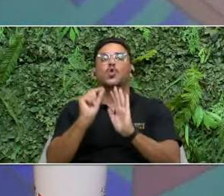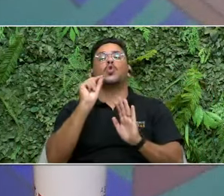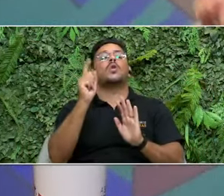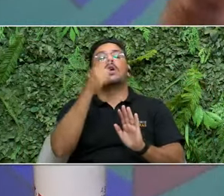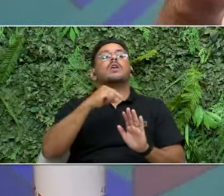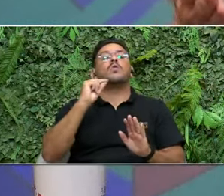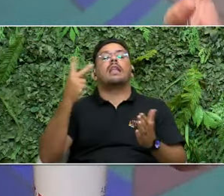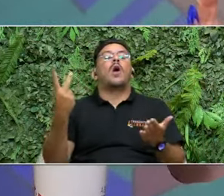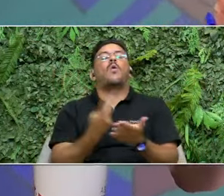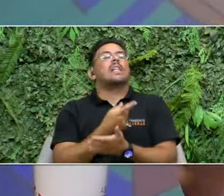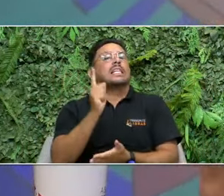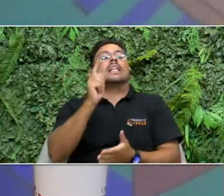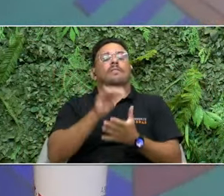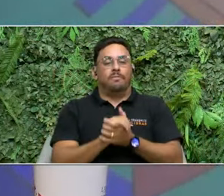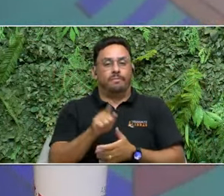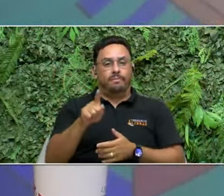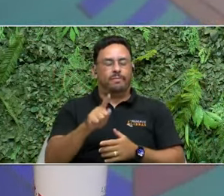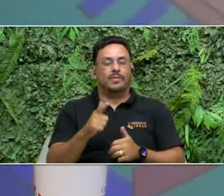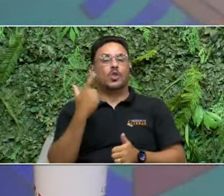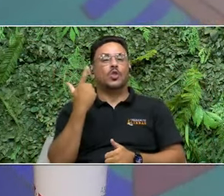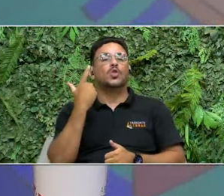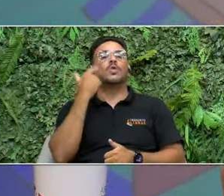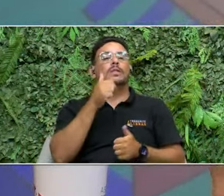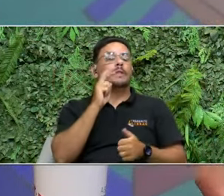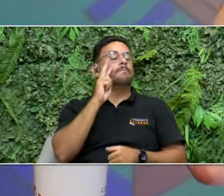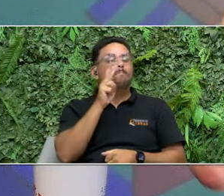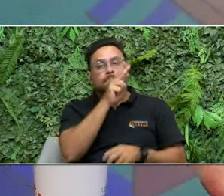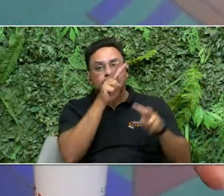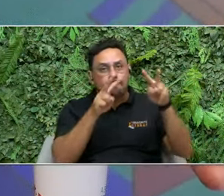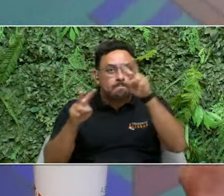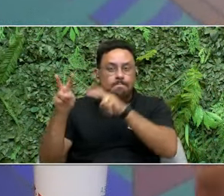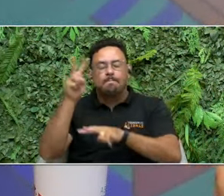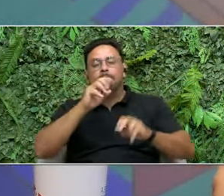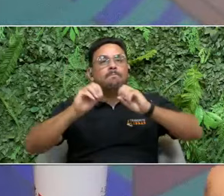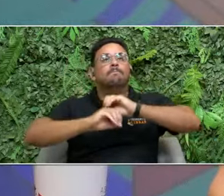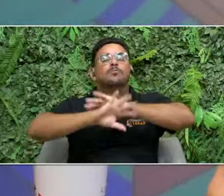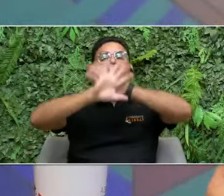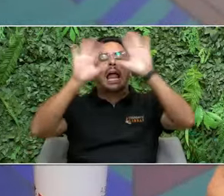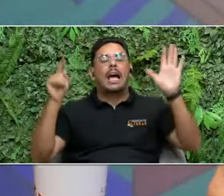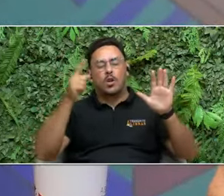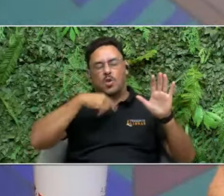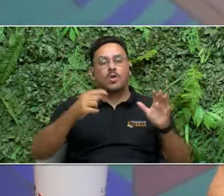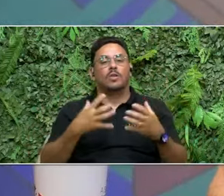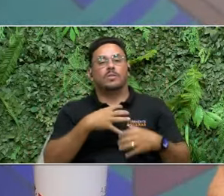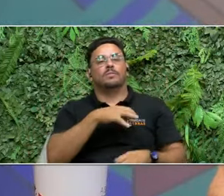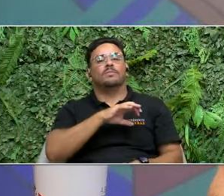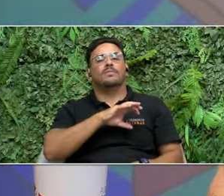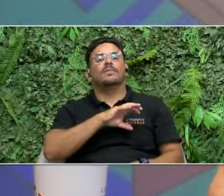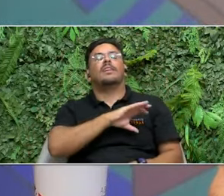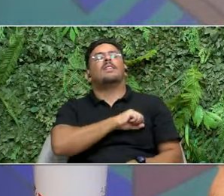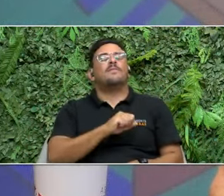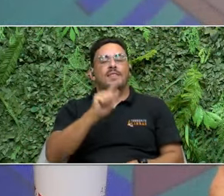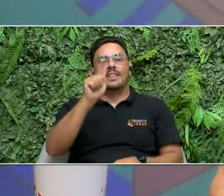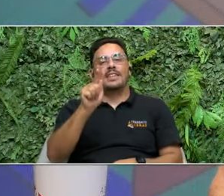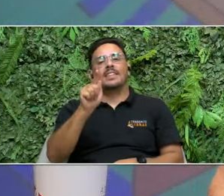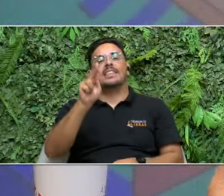aquilo que não tá acontecendo e você consegue visualizar com muita clareza nosso querido Guilherme